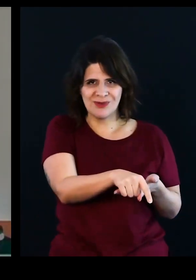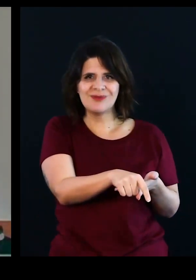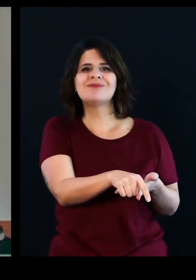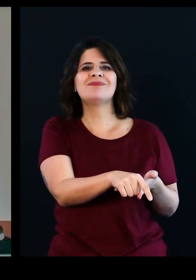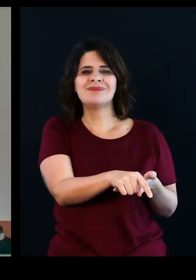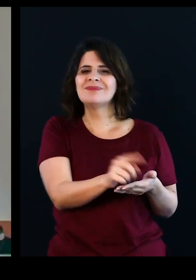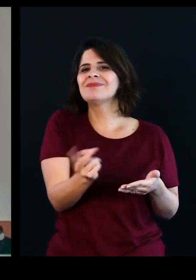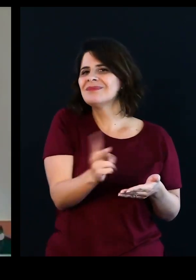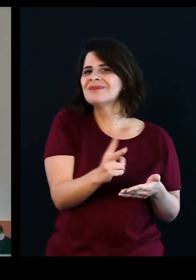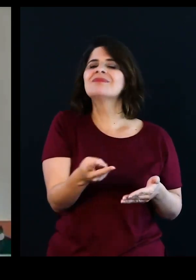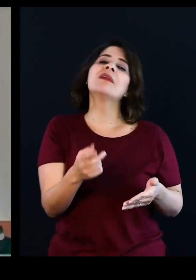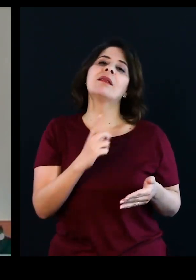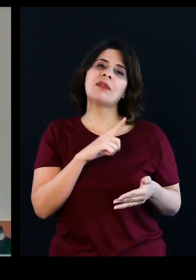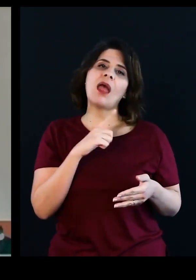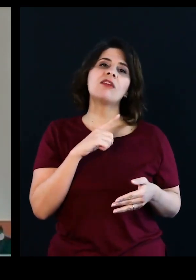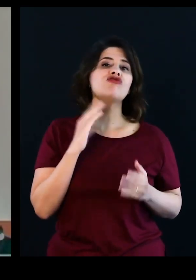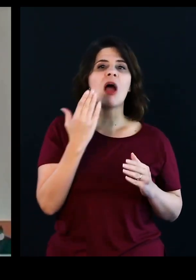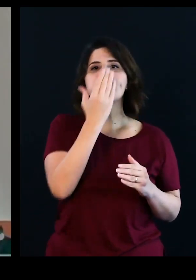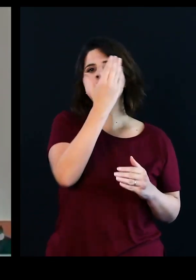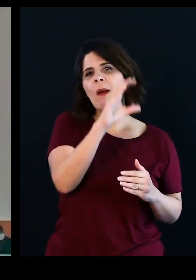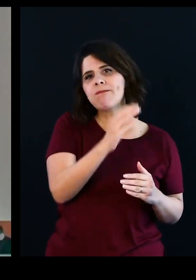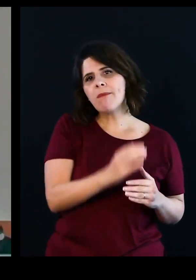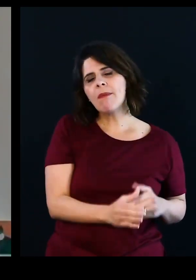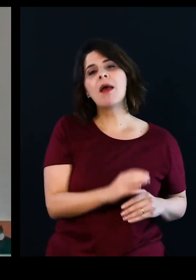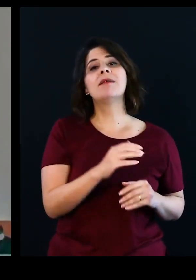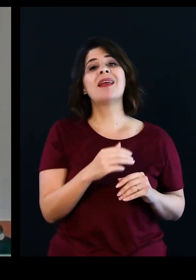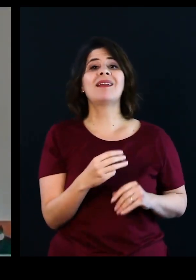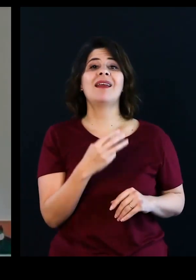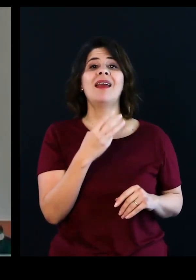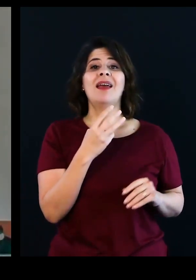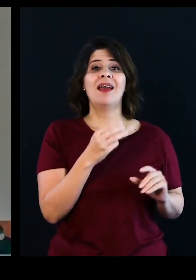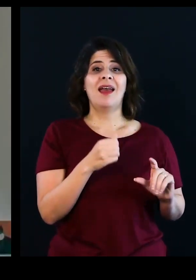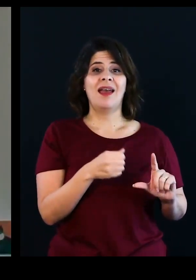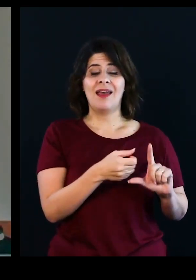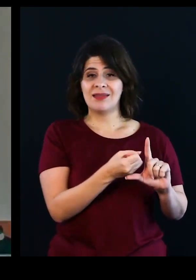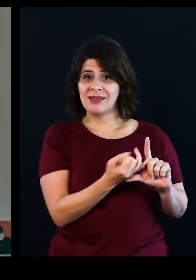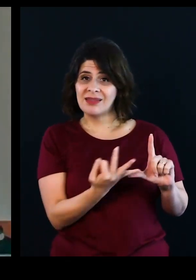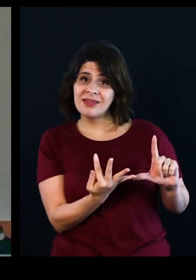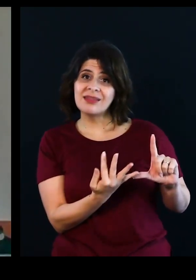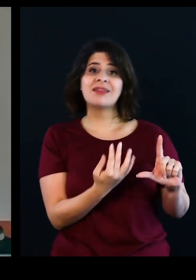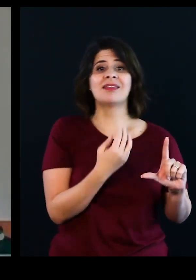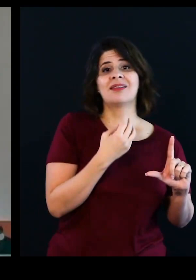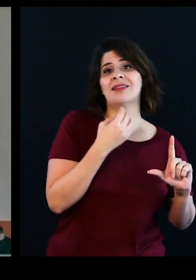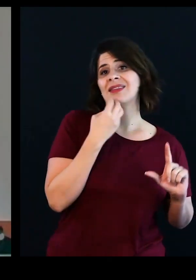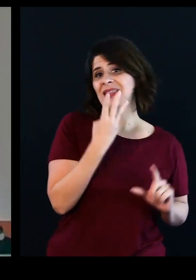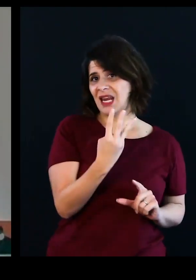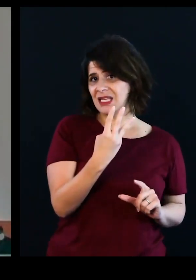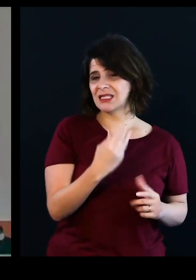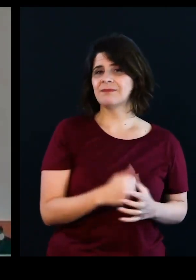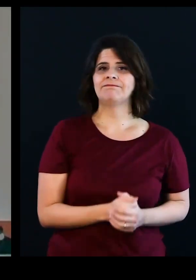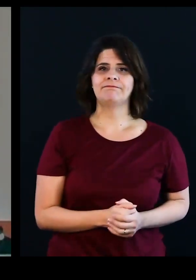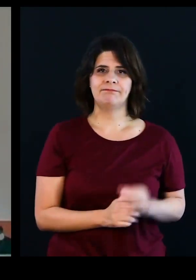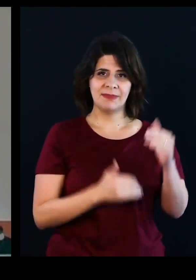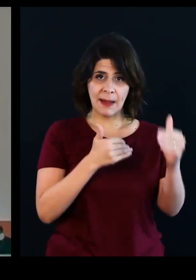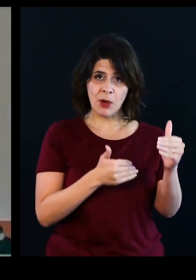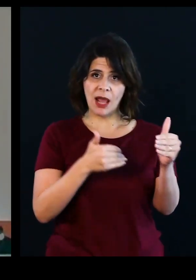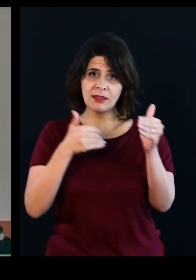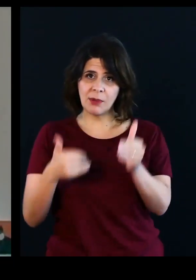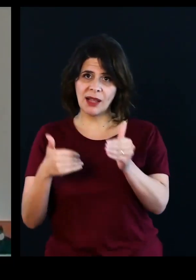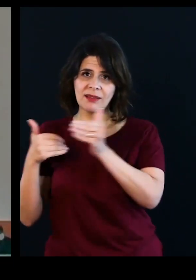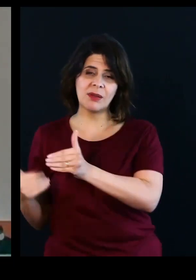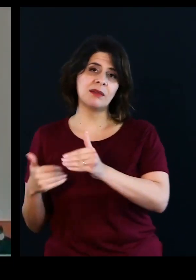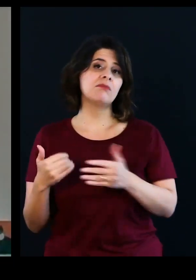com 3 temporadas prontas, que nós começamos a exibir agora, faz 3 semanas. Então, esse